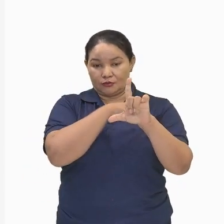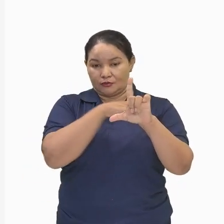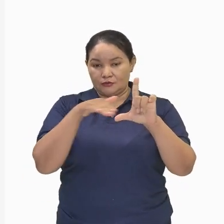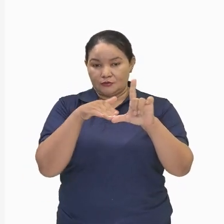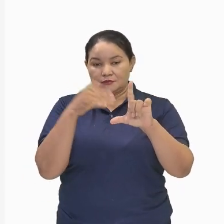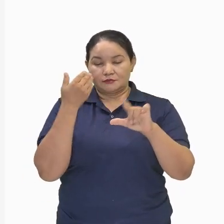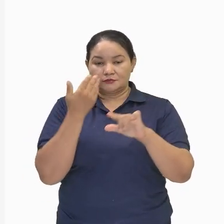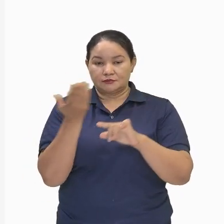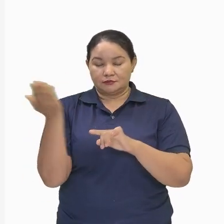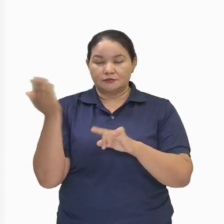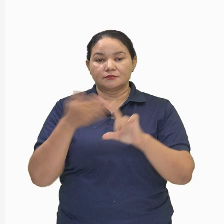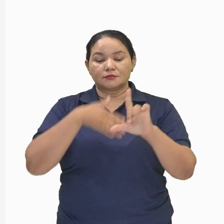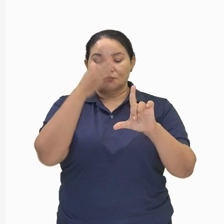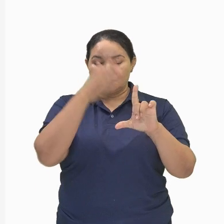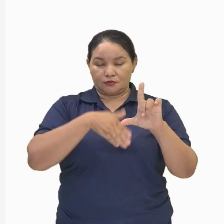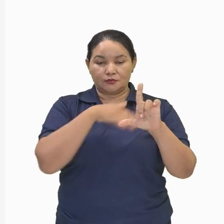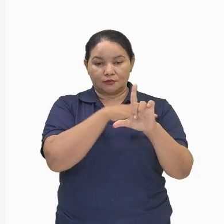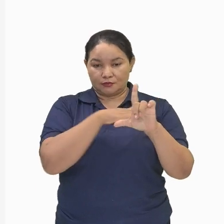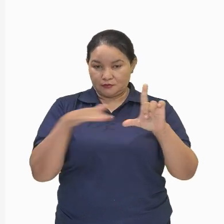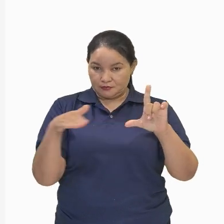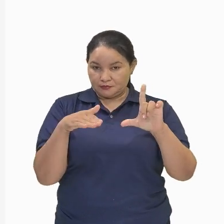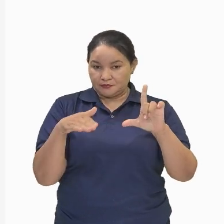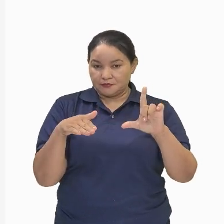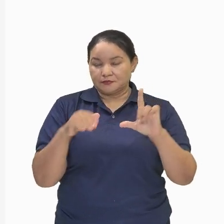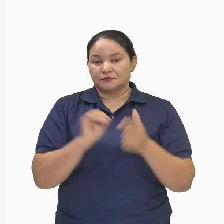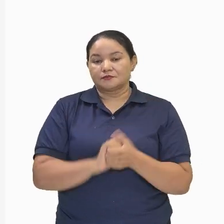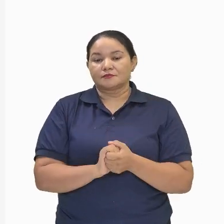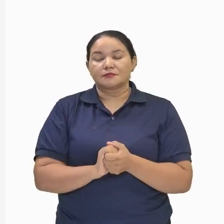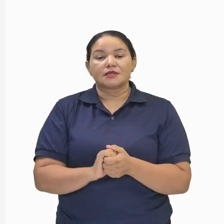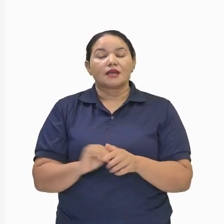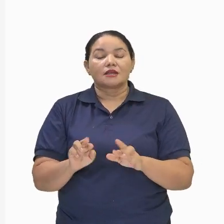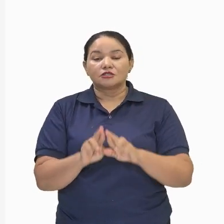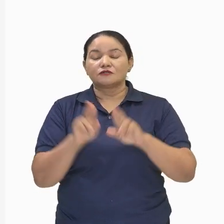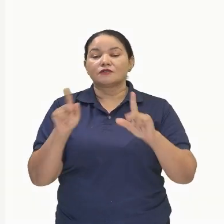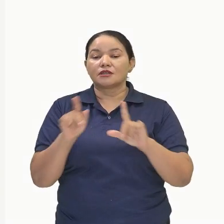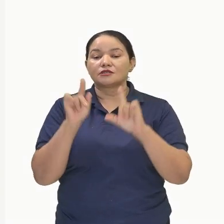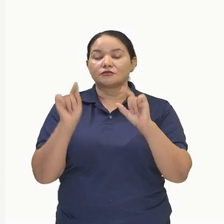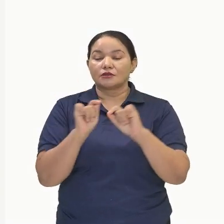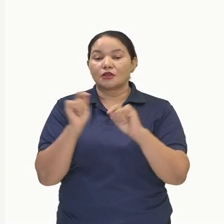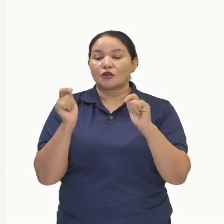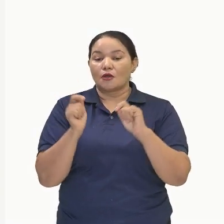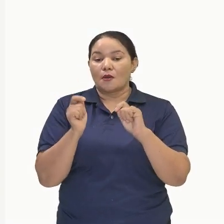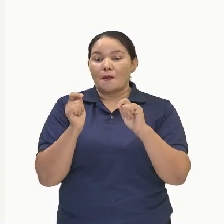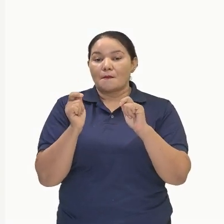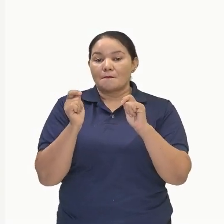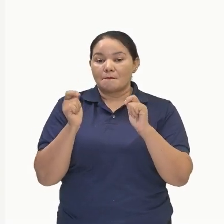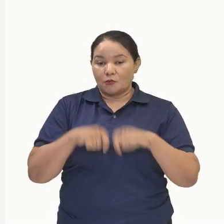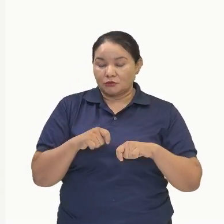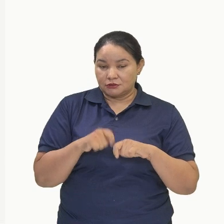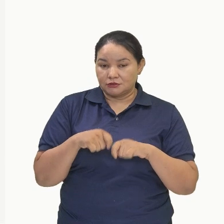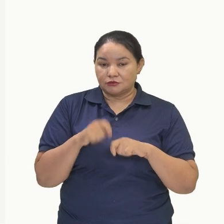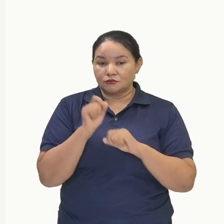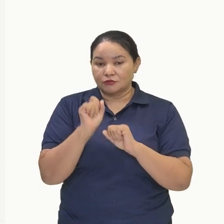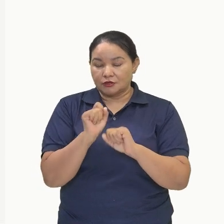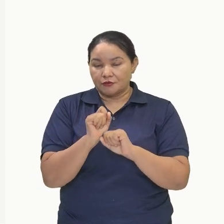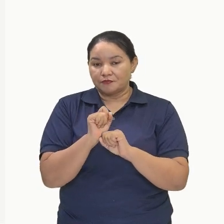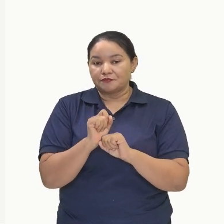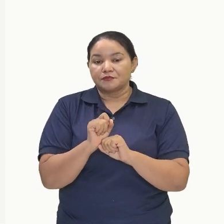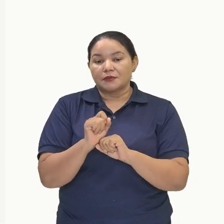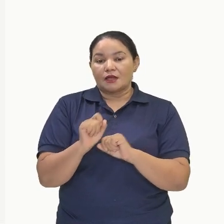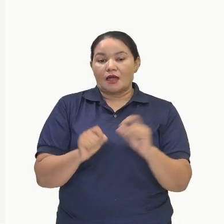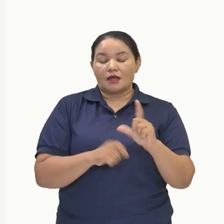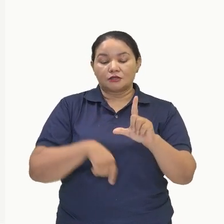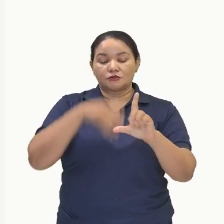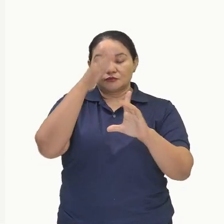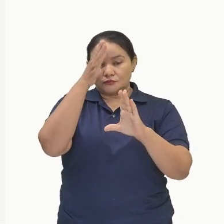gráfico cartesiano, né? Da diferença de potencial, medida em volts,